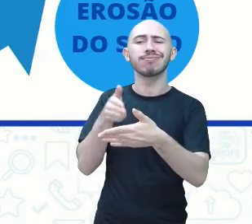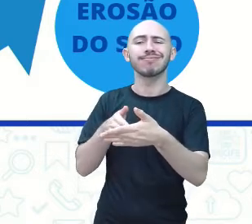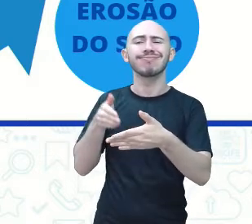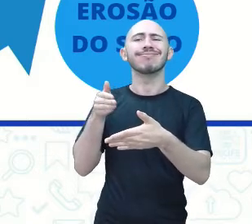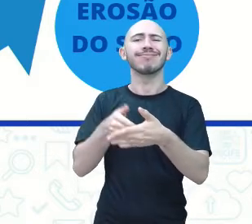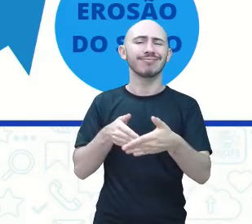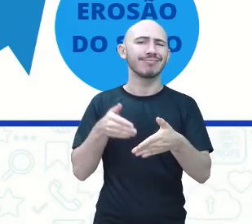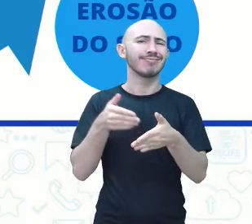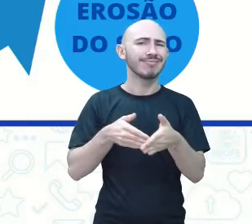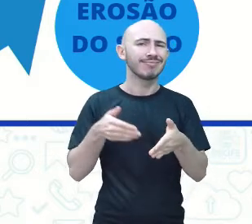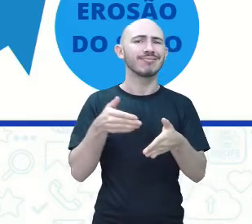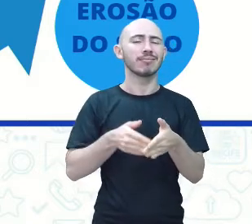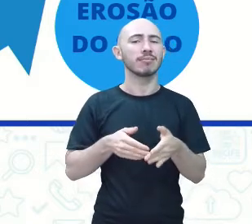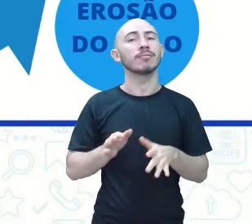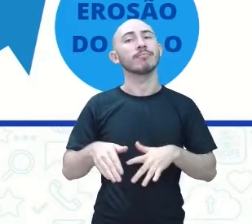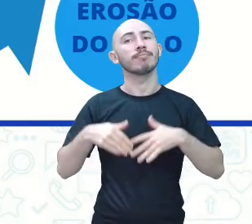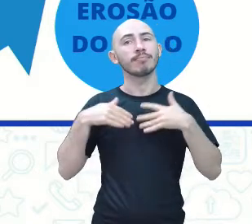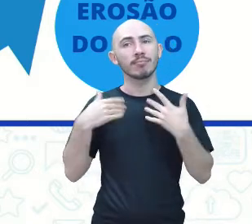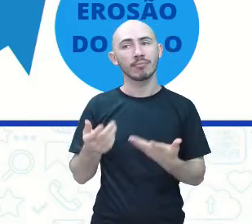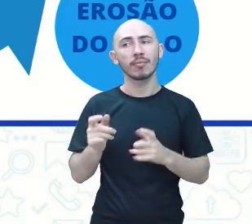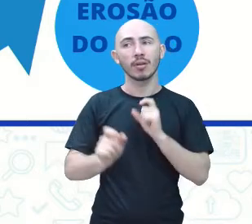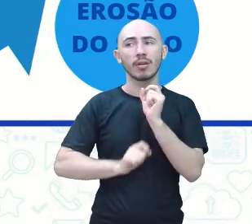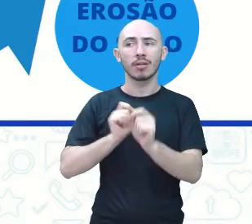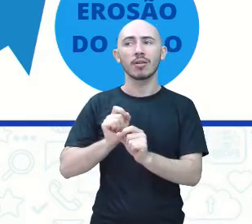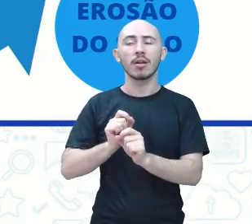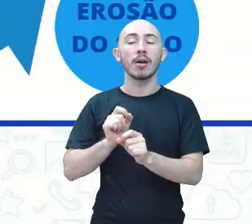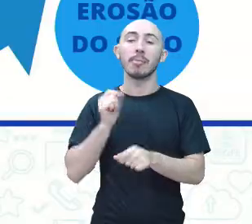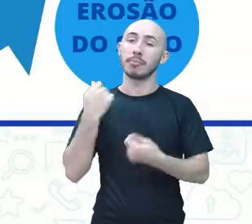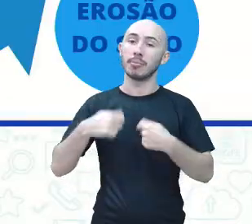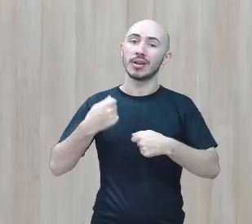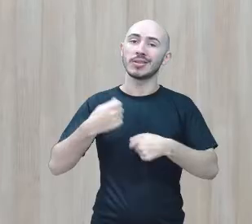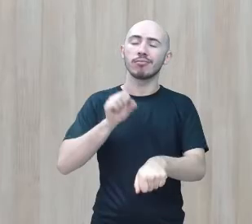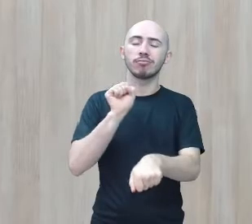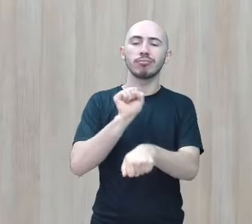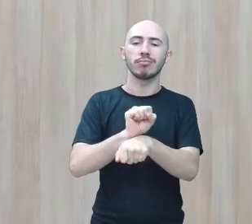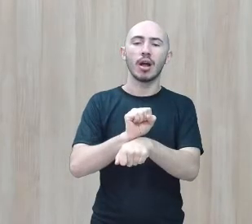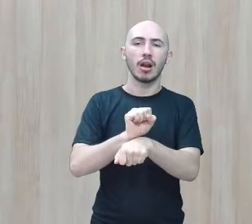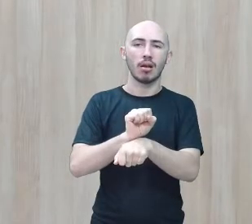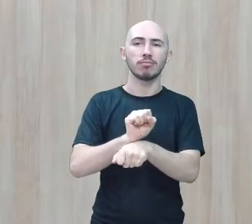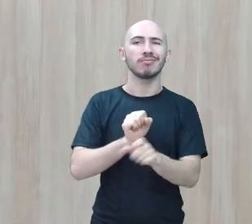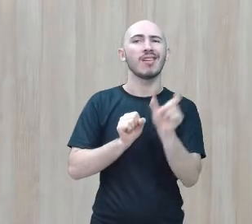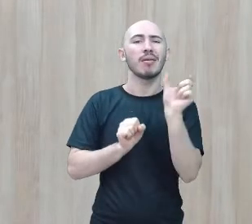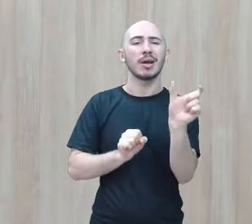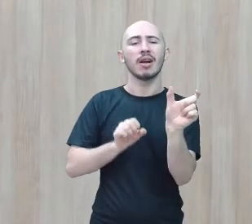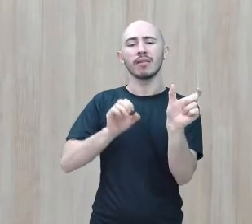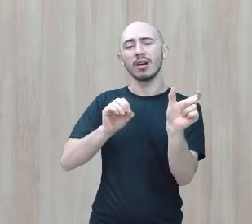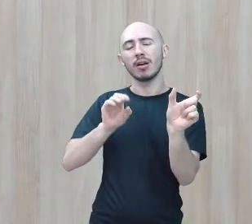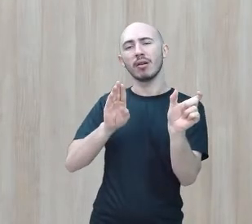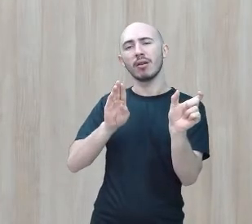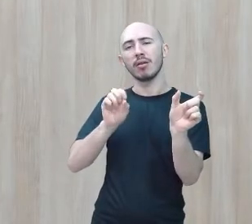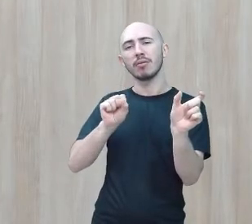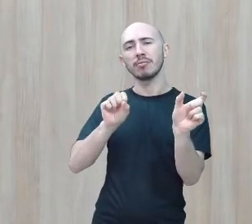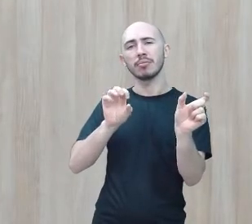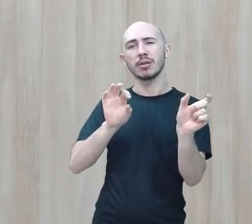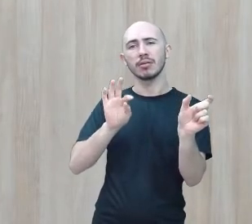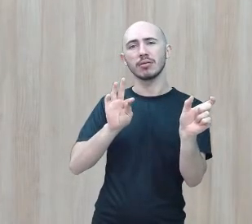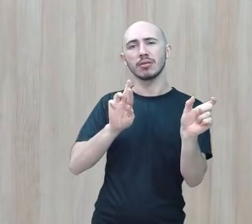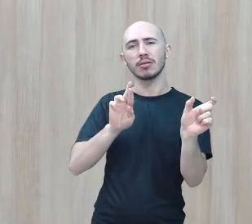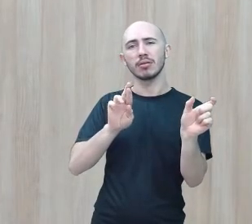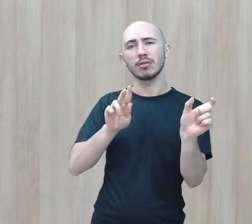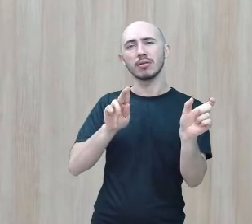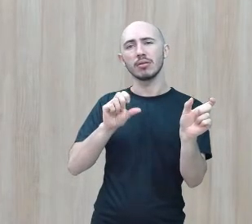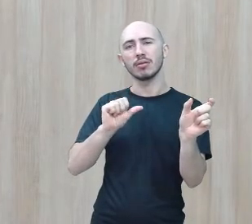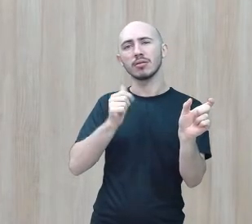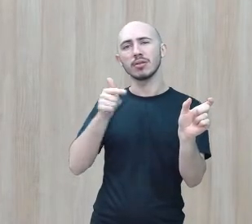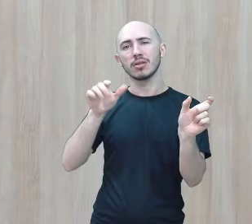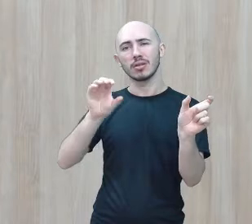que é obstrução? Então, veja, eu vou ter que parar um pouquinho para ver o significado da palavra para poder entender esse tipo de